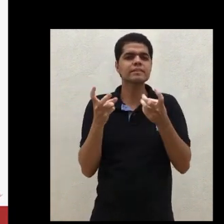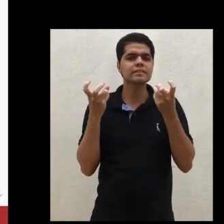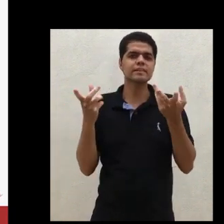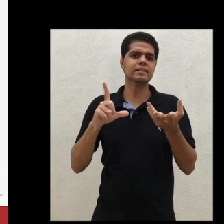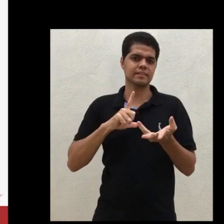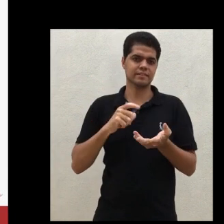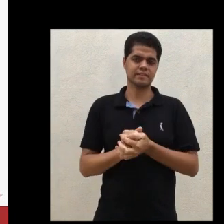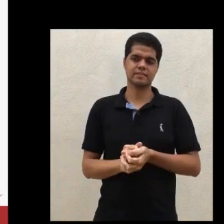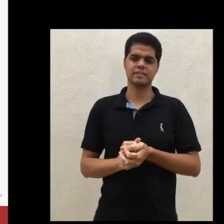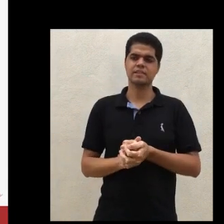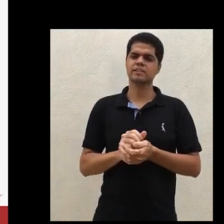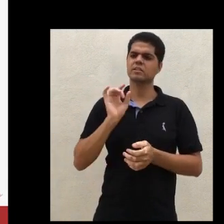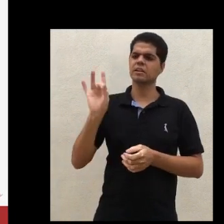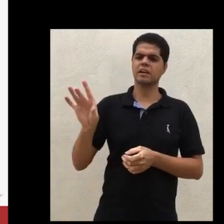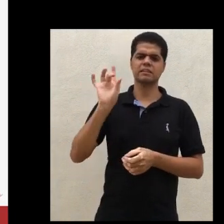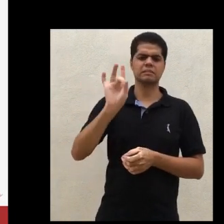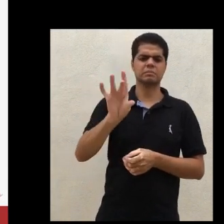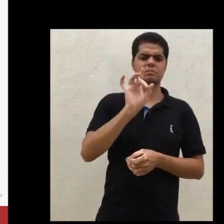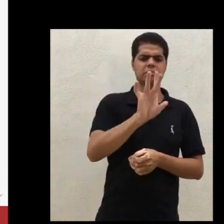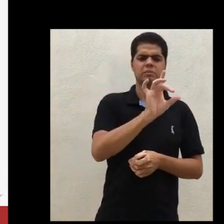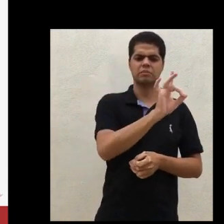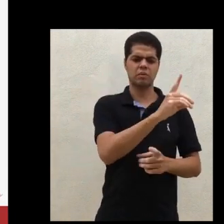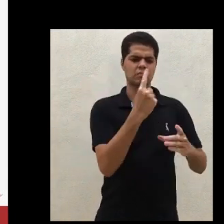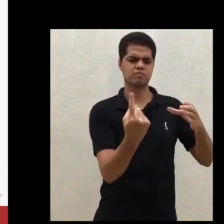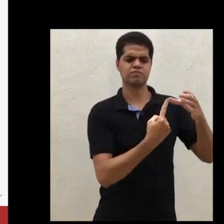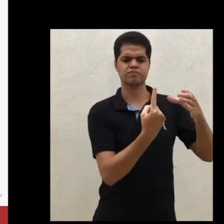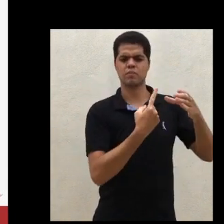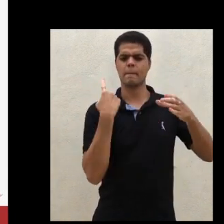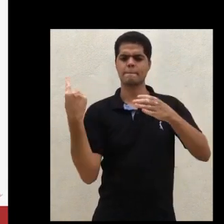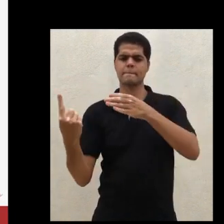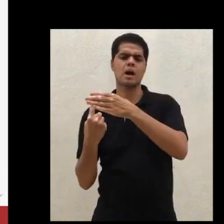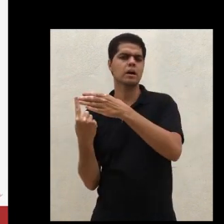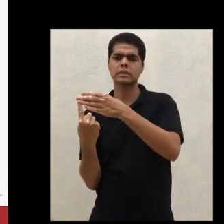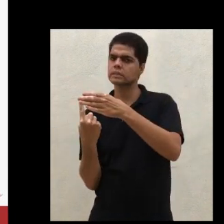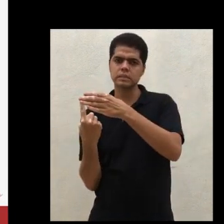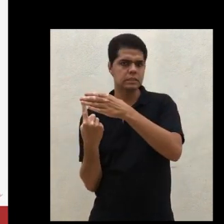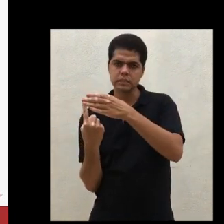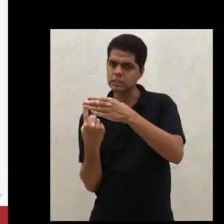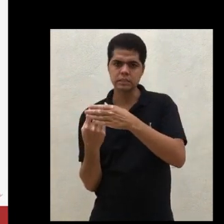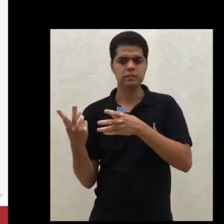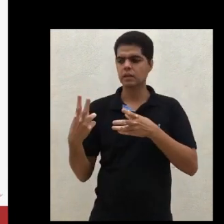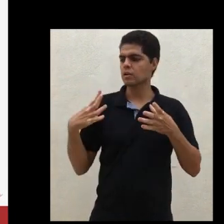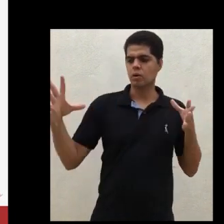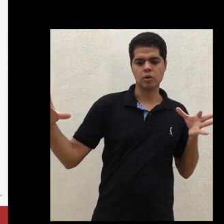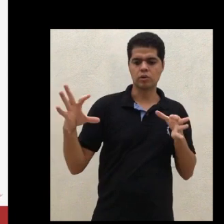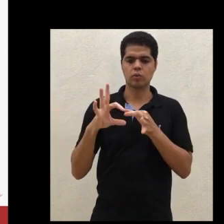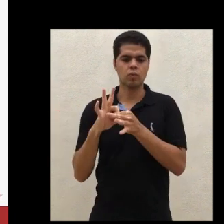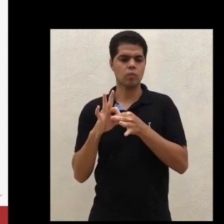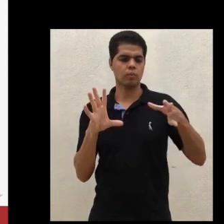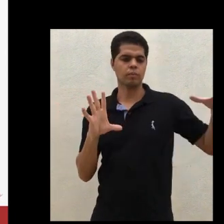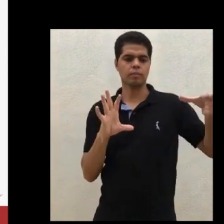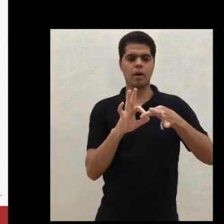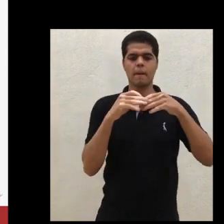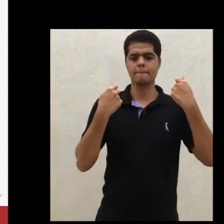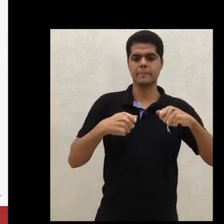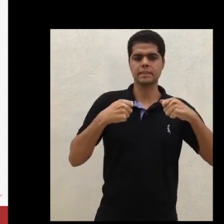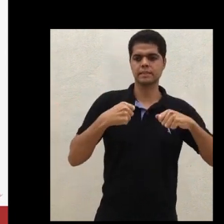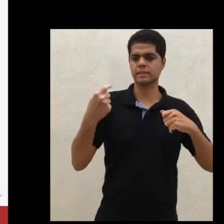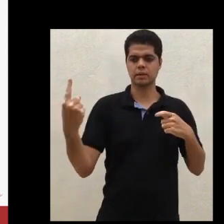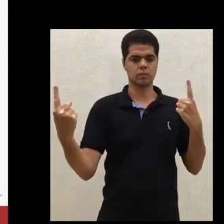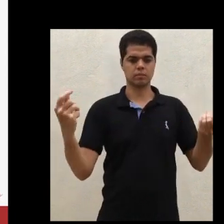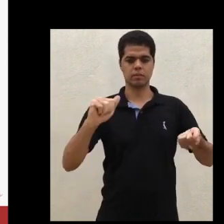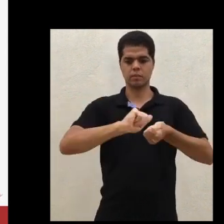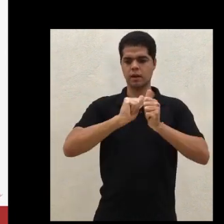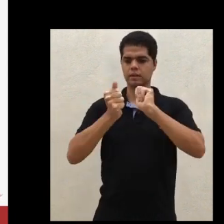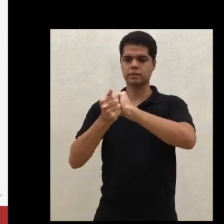evolutivas, tá? E essas ferramentas não trabalham isoladamente só não, tá, pessoal? Igual eu falei, às vezes eu uso o Prolog junto com redes neurais, junto